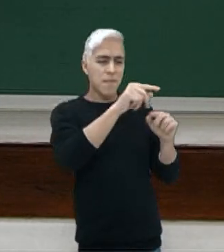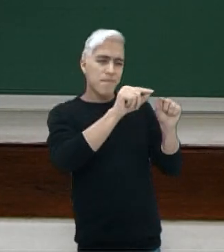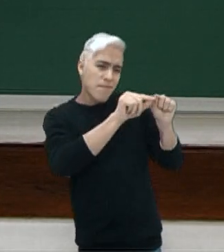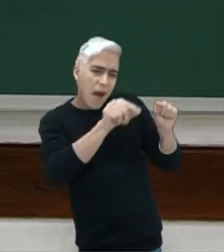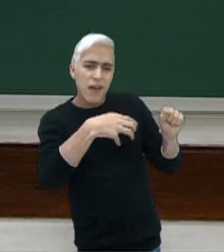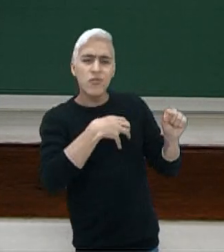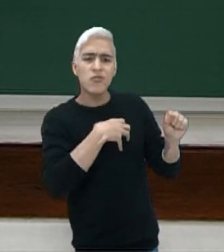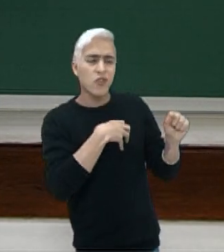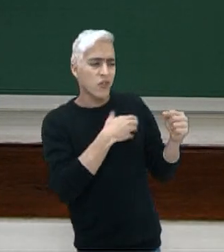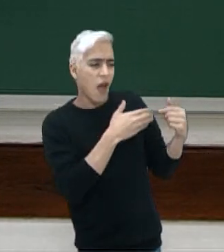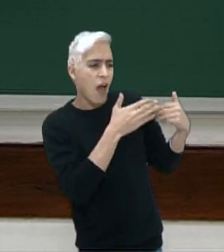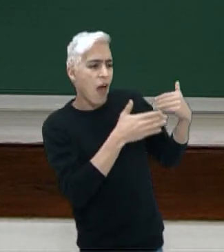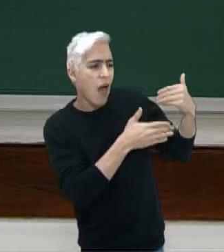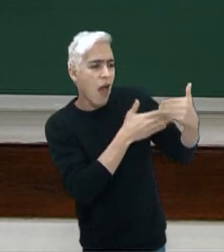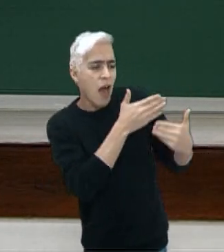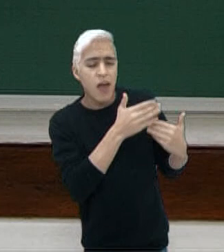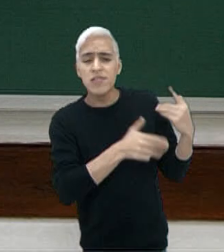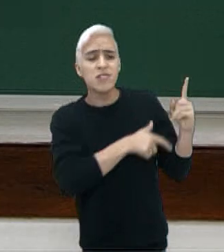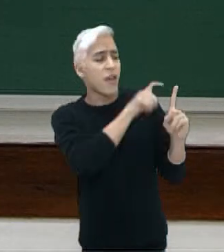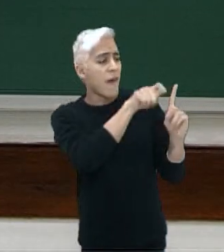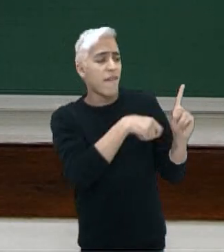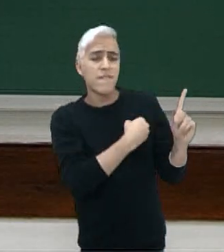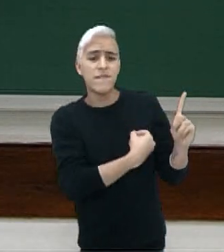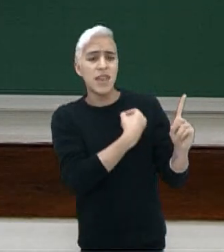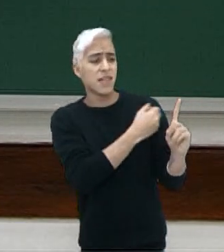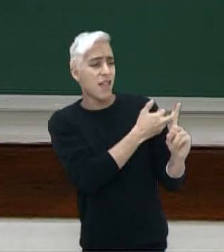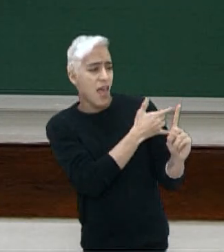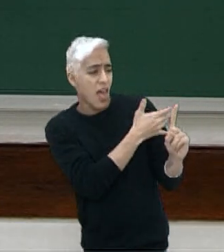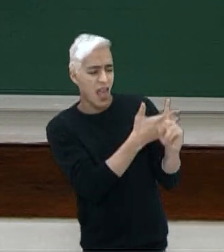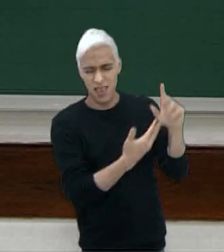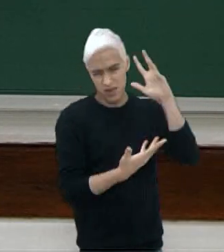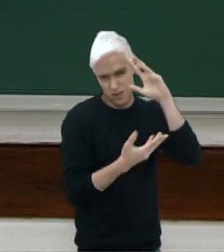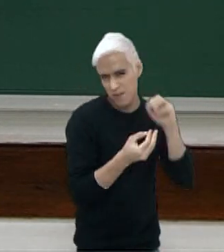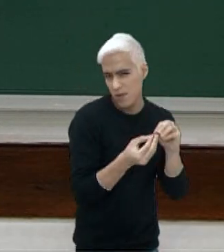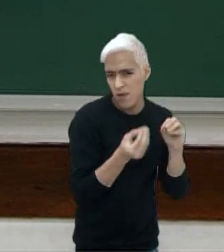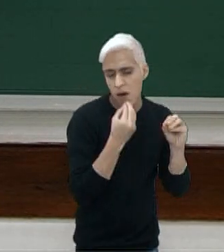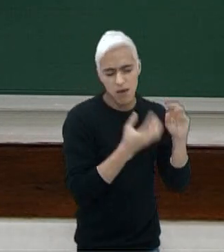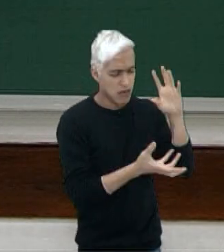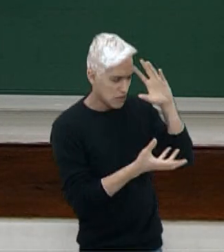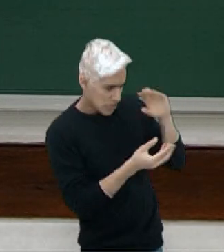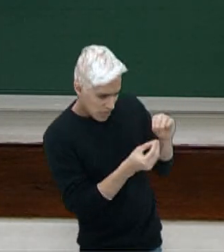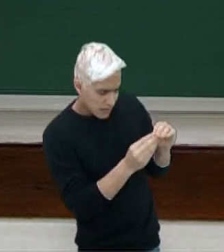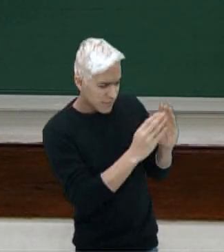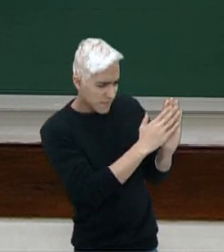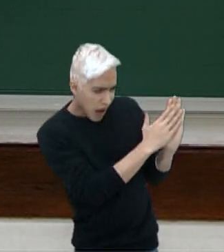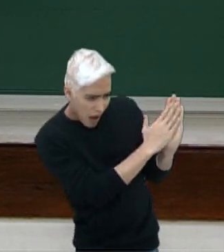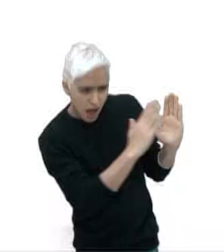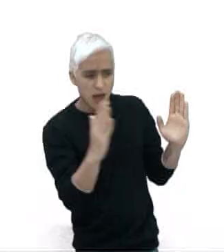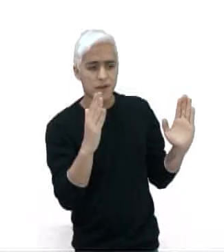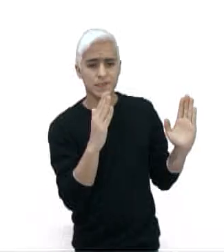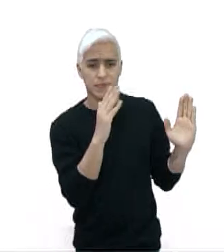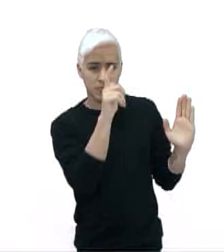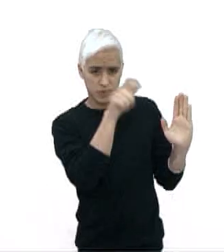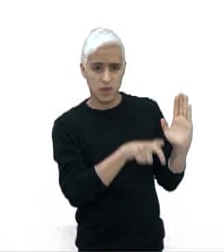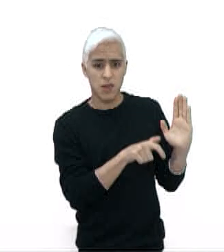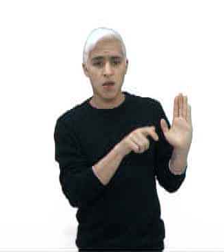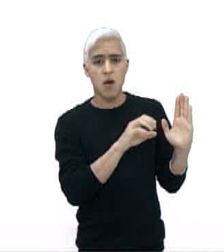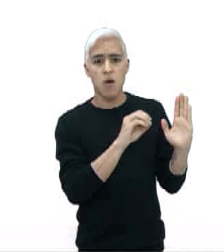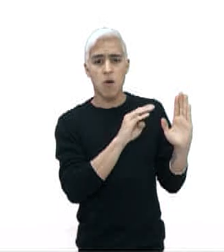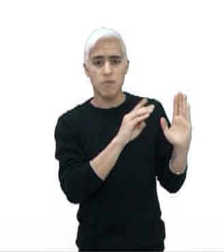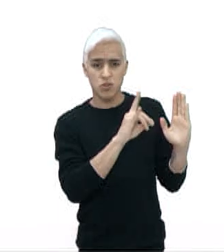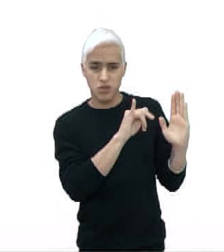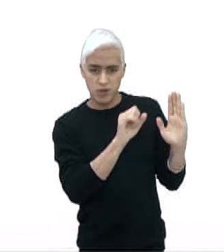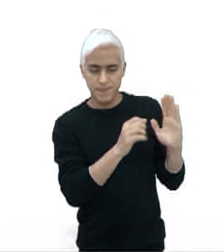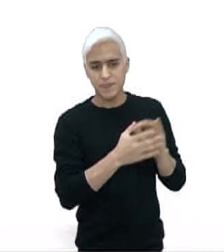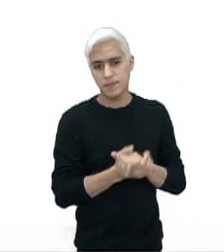da trajetória de alguém, da vida, claro, resumidamente, em síntese, do Abdias. Nesse caso de